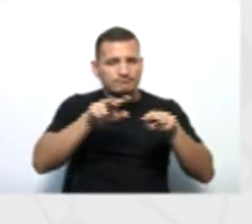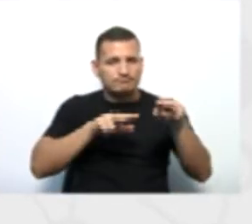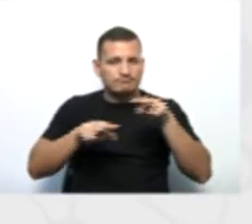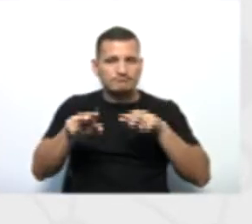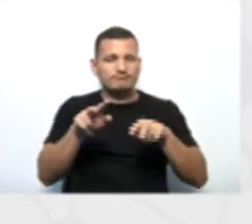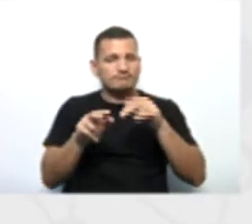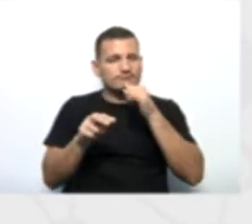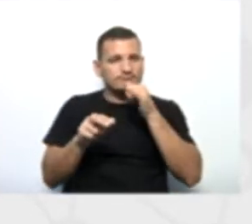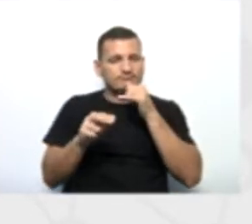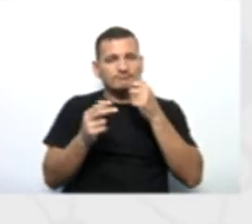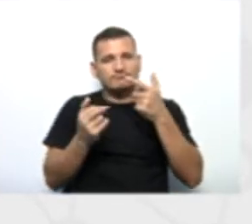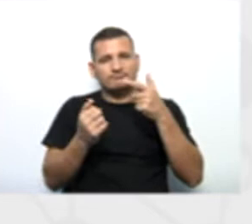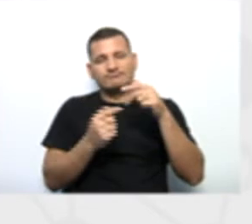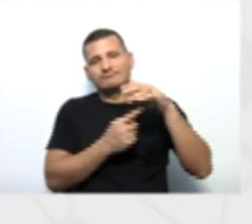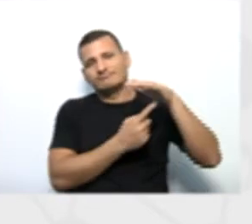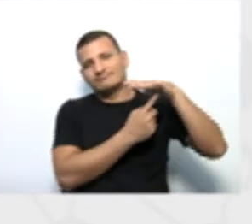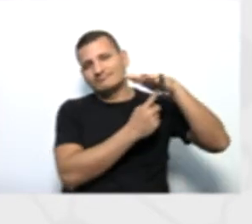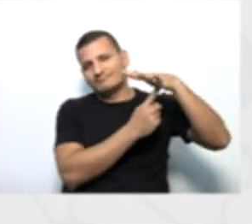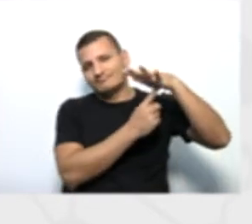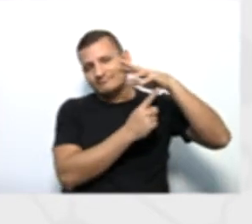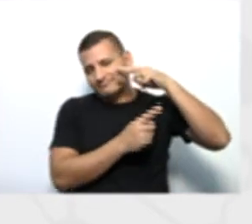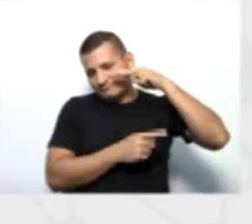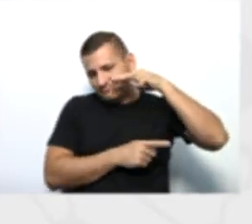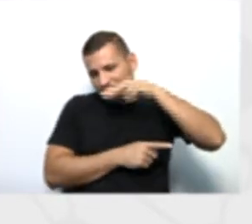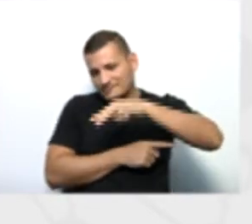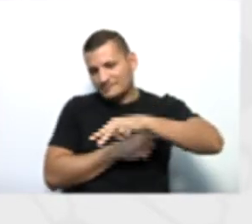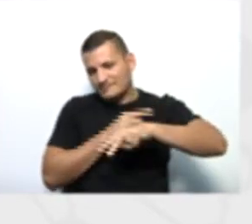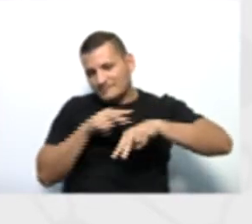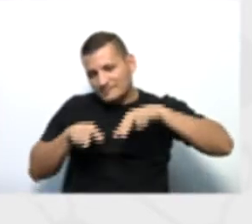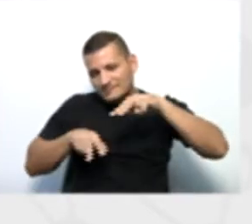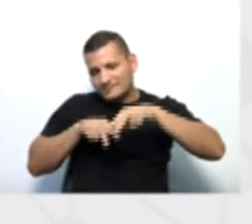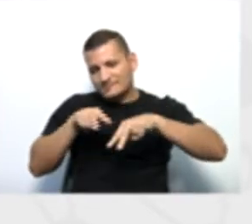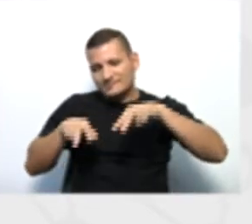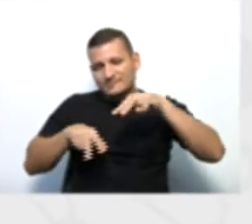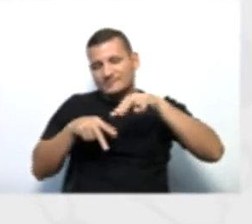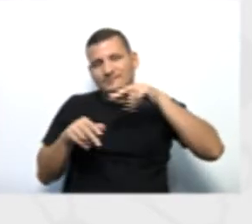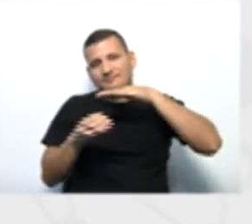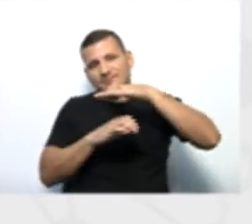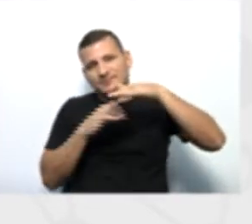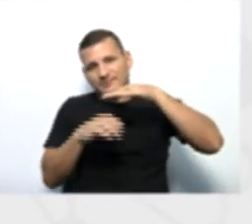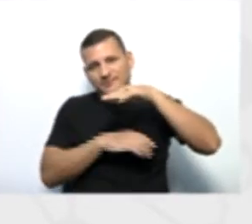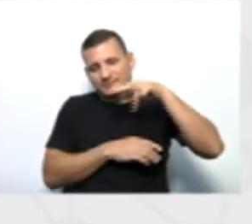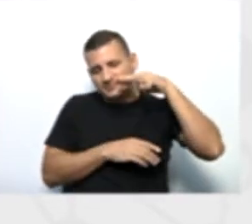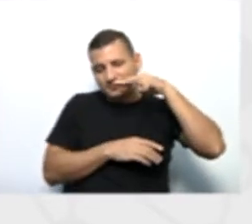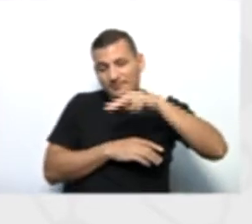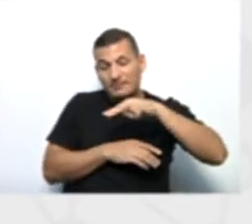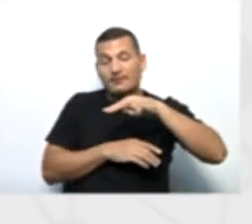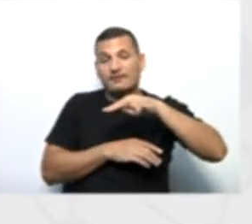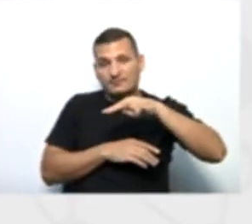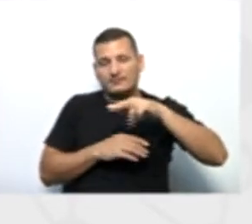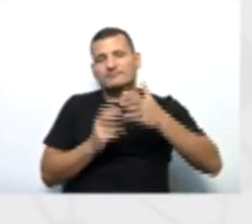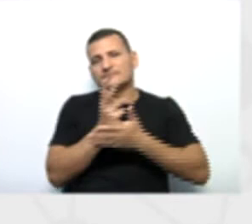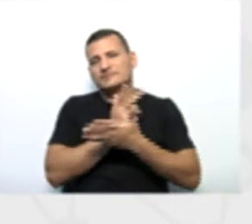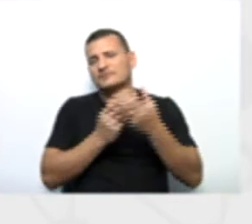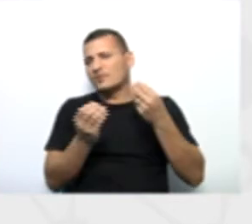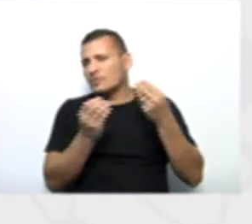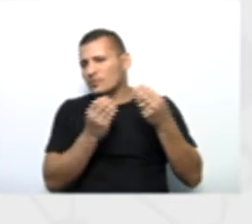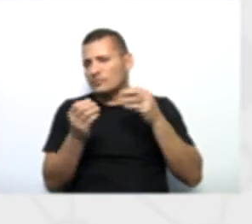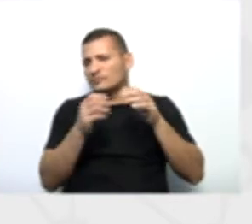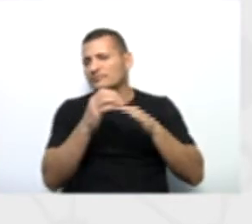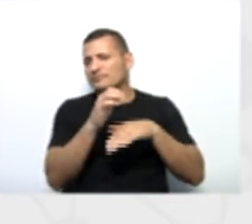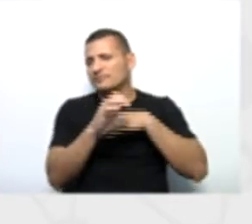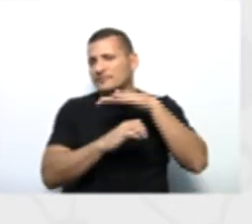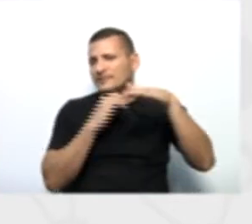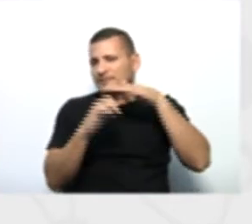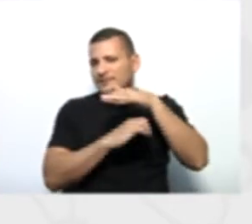no helicóptero, né, num drone, ou se você estivesse voando por cima da sua empresa, e você fala assim, a empresa então ela é assim. eu vou imaginar